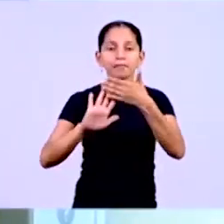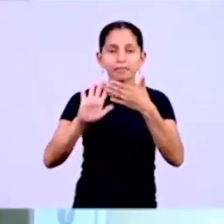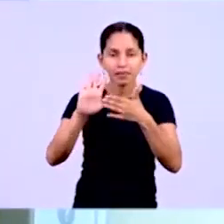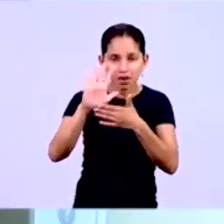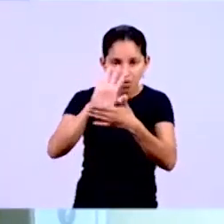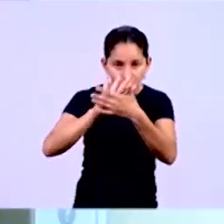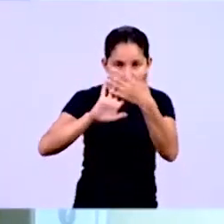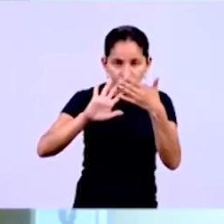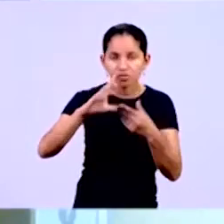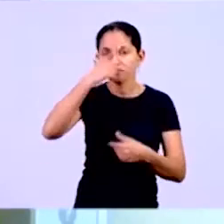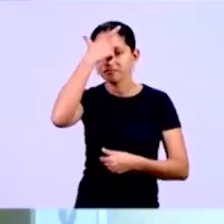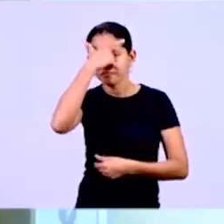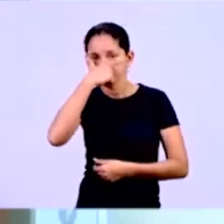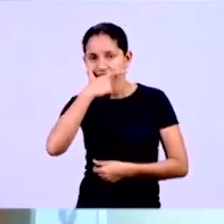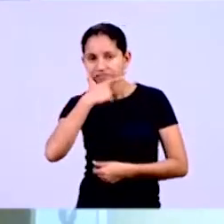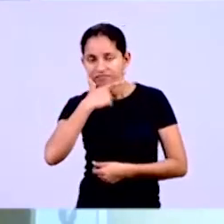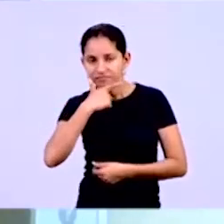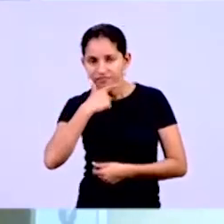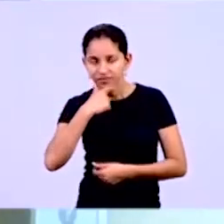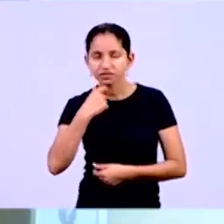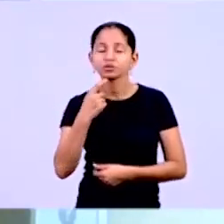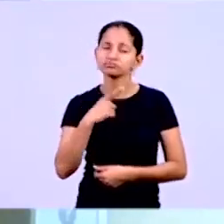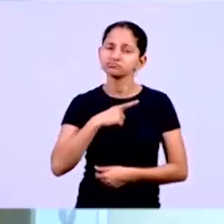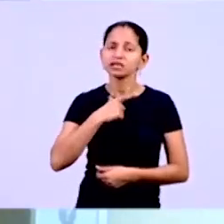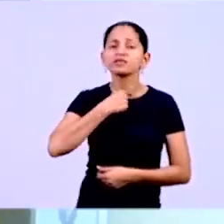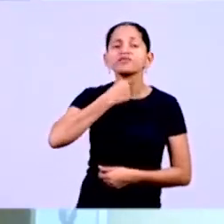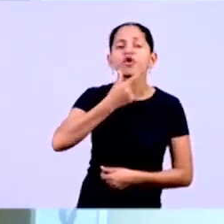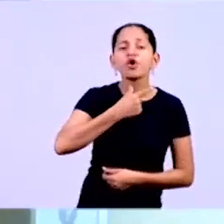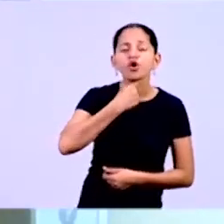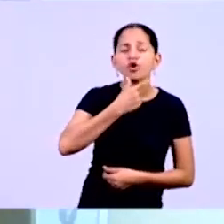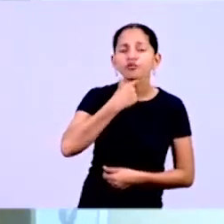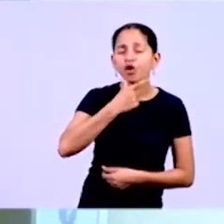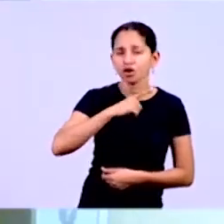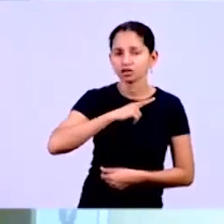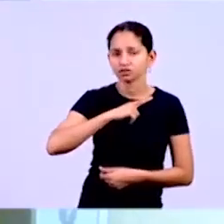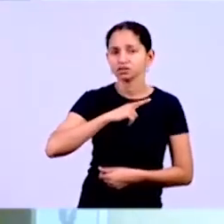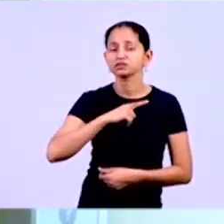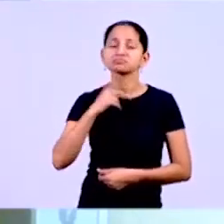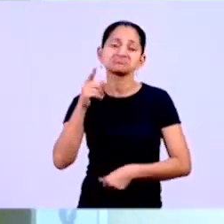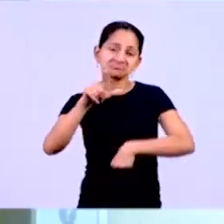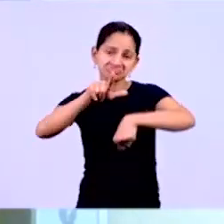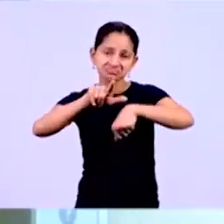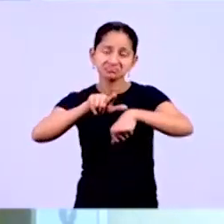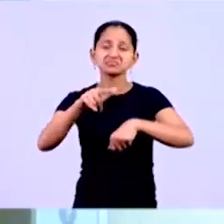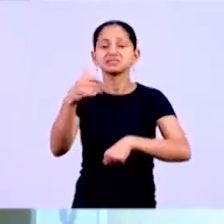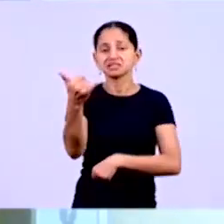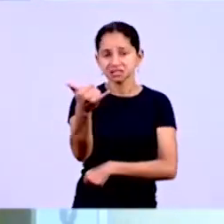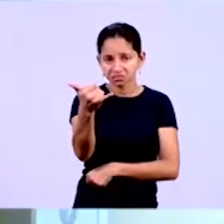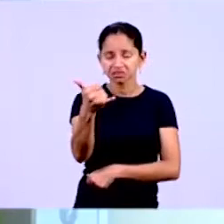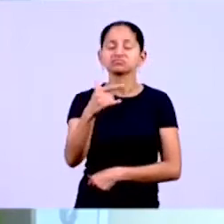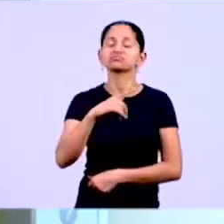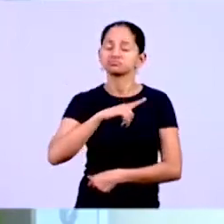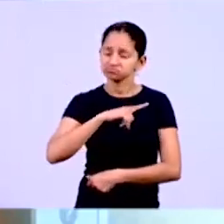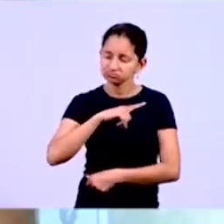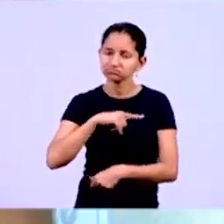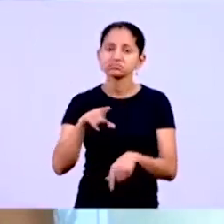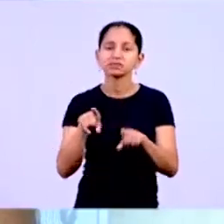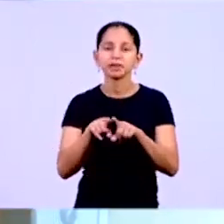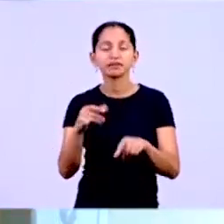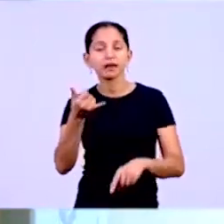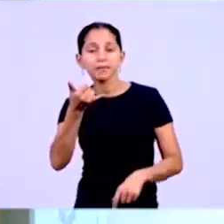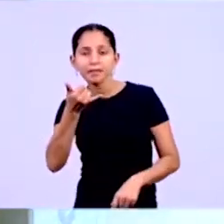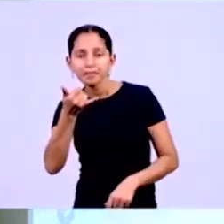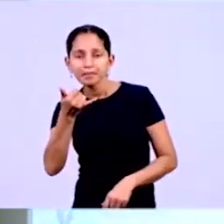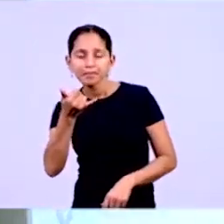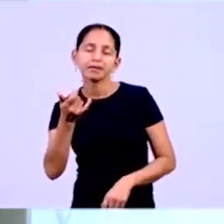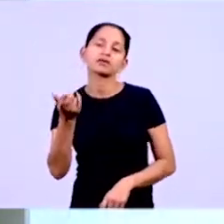o facial, né? Tem o de voz também, né? Alguns, até celulares que você ativa e desativa pela voz, ele reconhece a voz do dono.